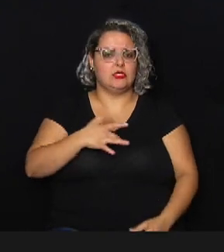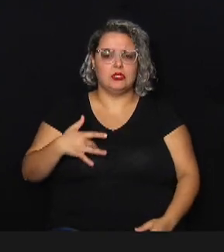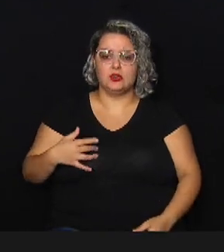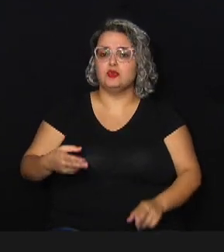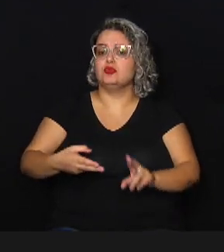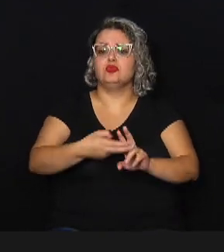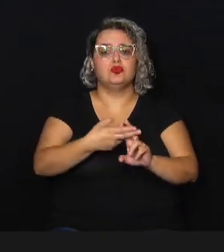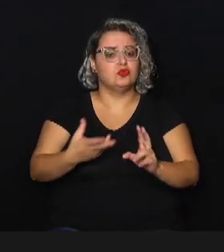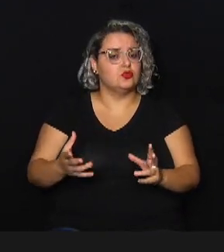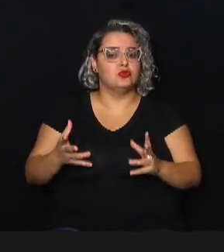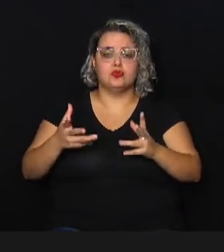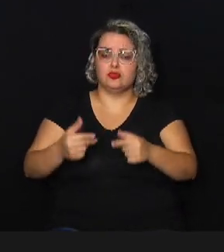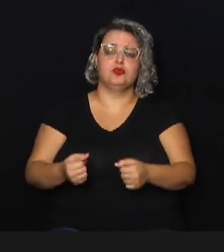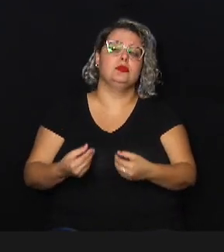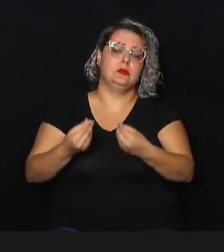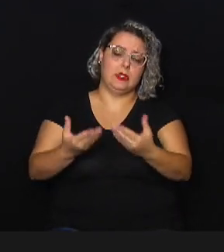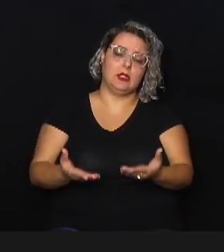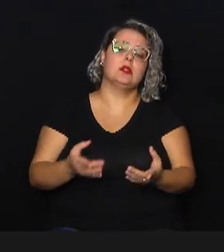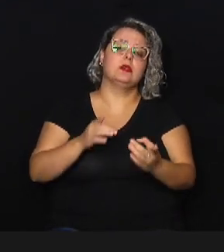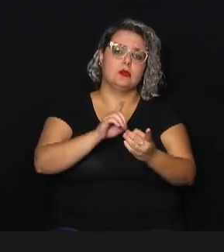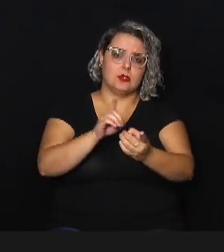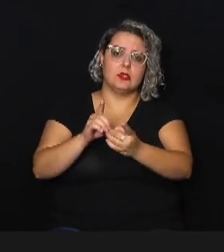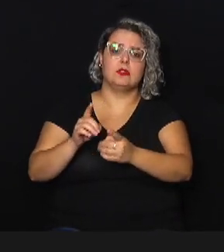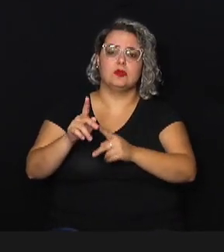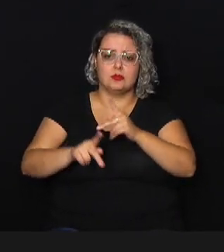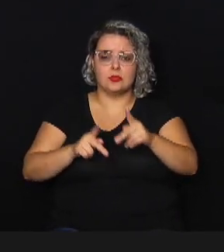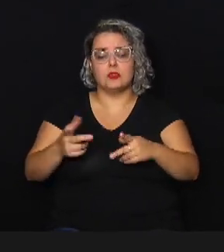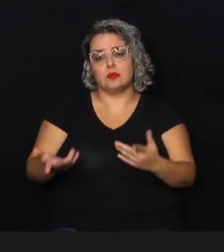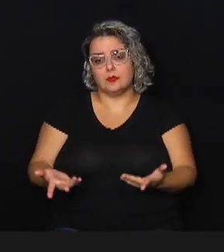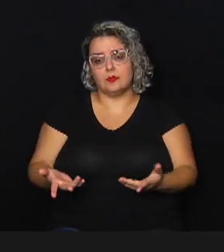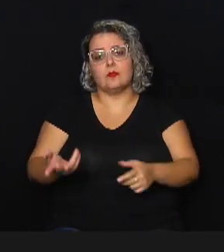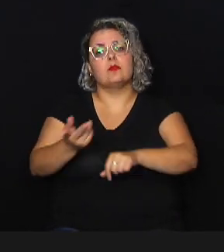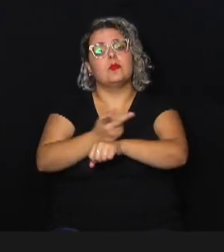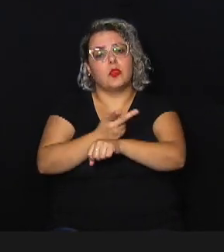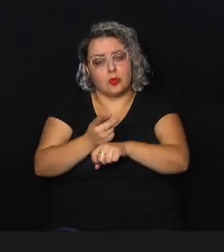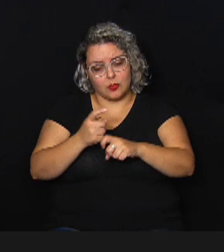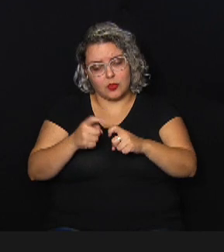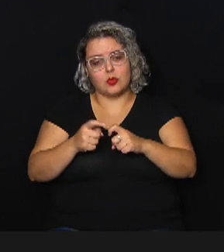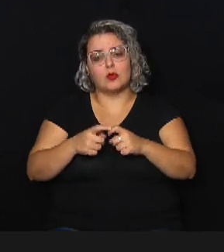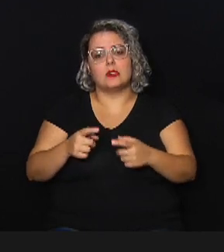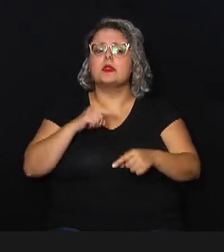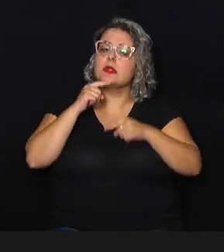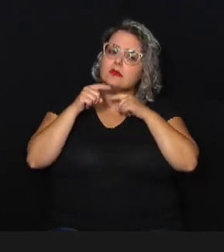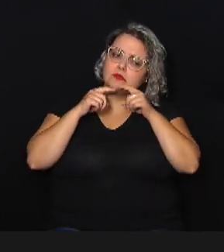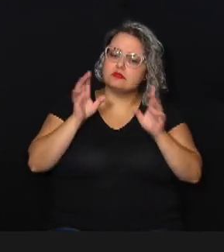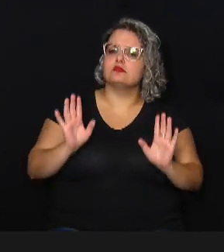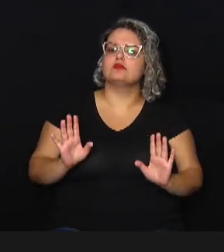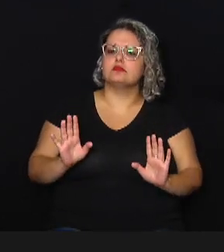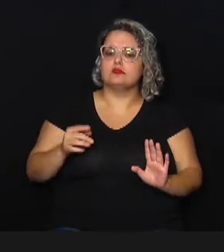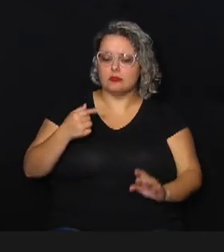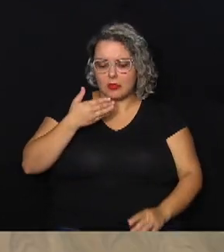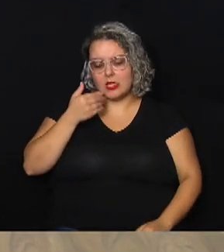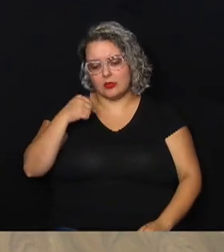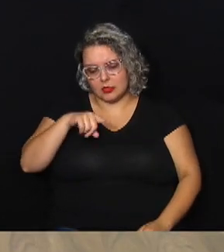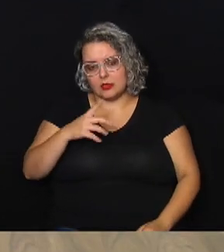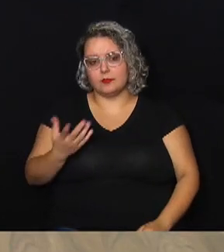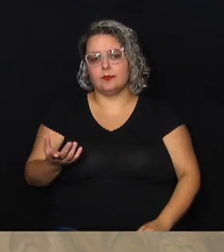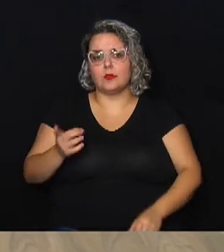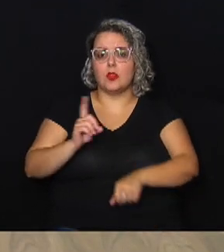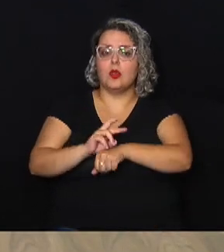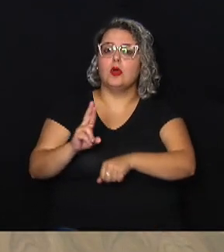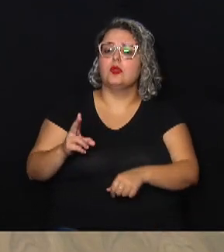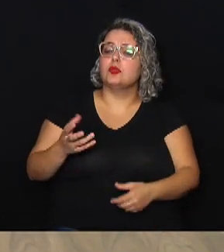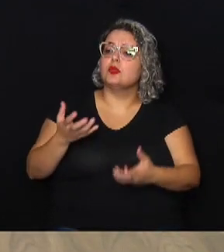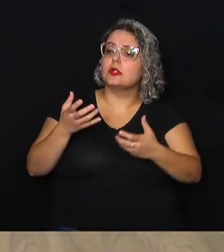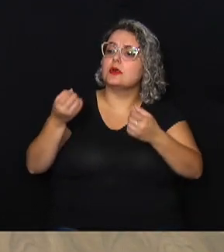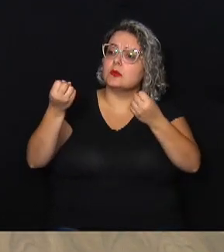SUS, tudo isso para dar o atendimento para a população. Tá? Então, procura o médico. Tá? Na dúvida, melhor ir. Doutor, eu queria que o senhor me